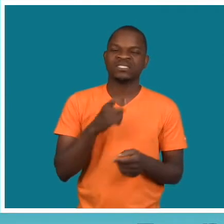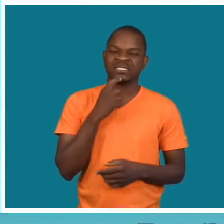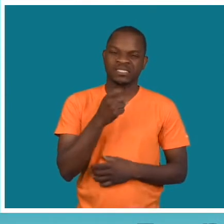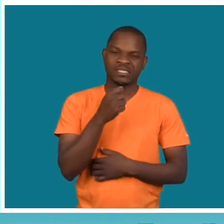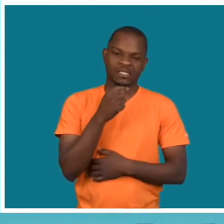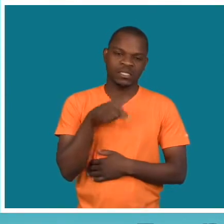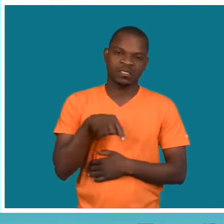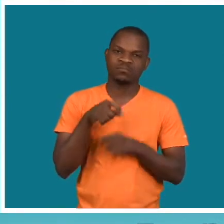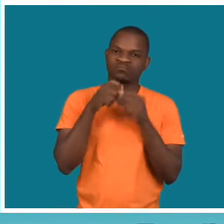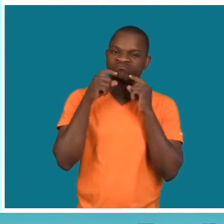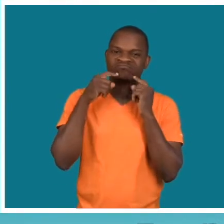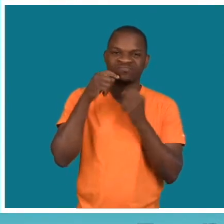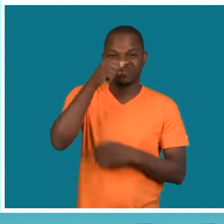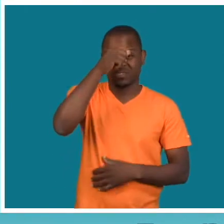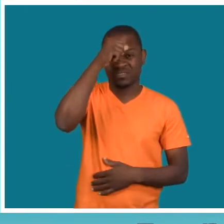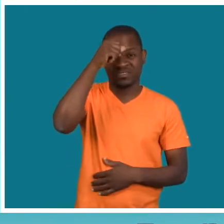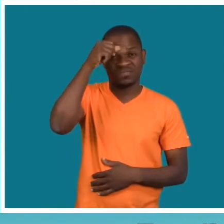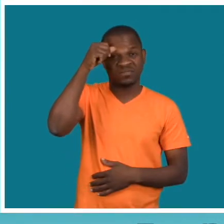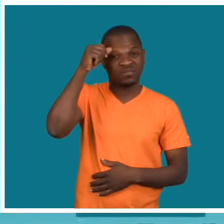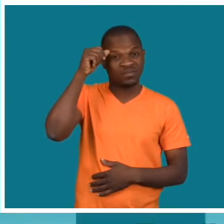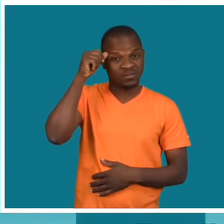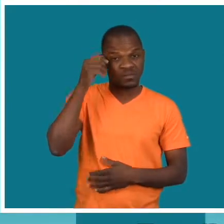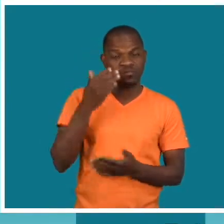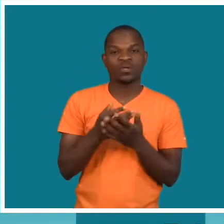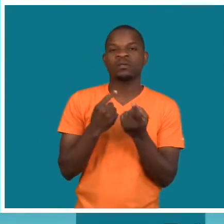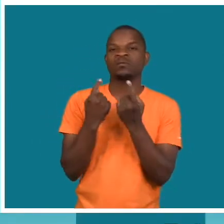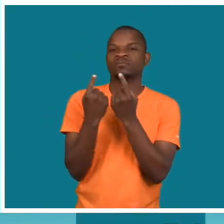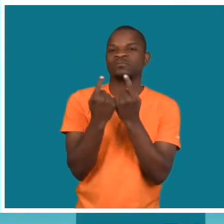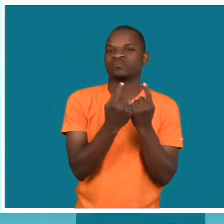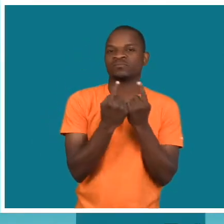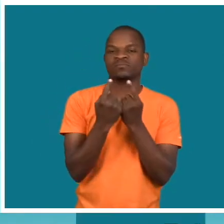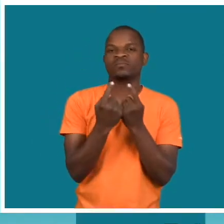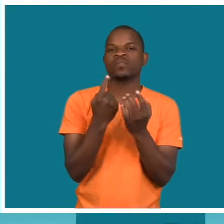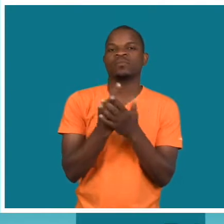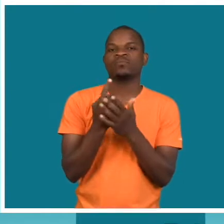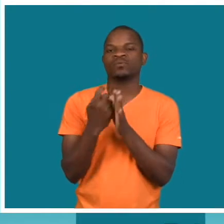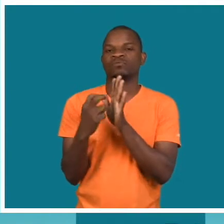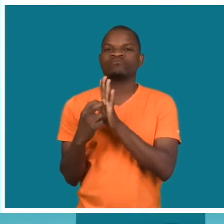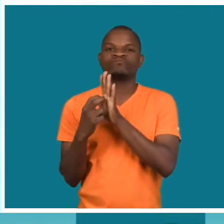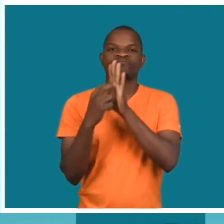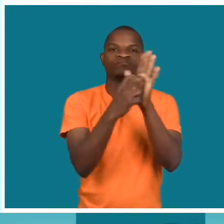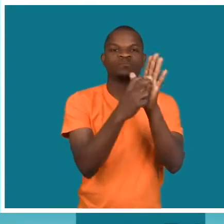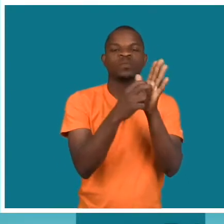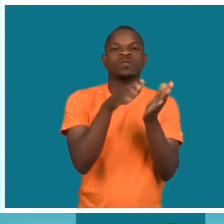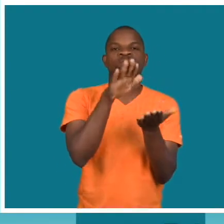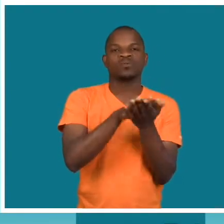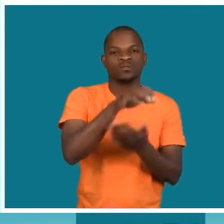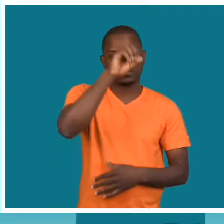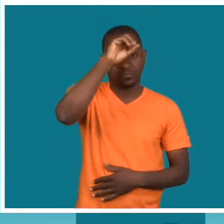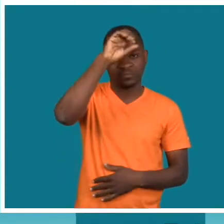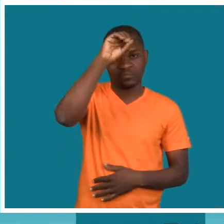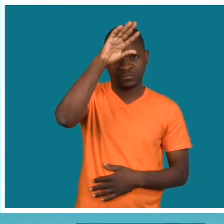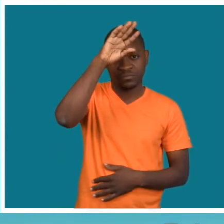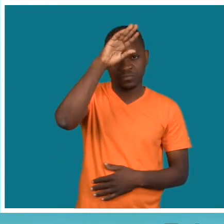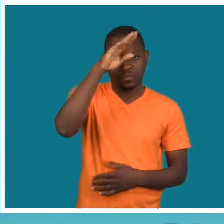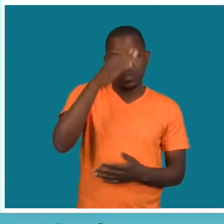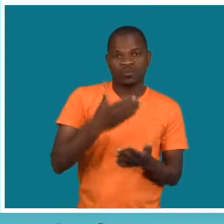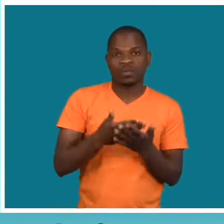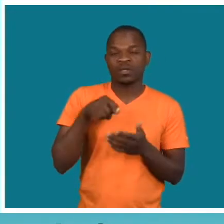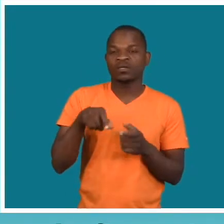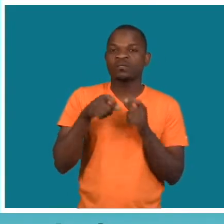voltaram a dizer que eles não têm capacidade para a minha situação. A minha situação, realmente, tenho que viajar para a Ficada Sul. Porque, o é que acontece?